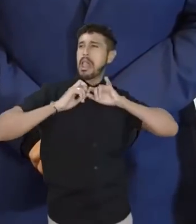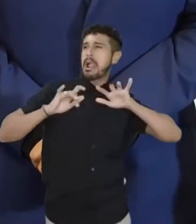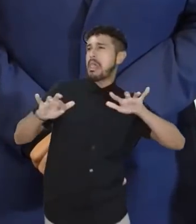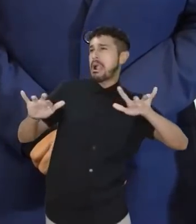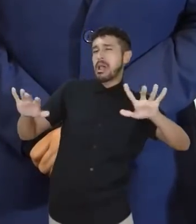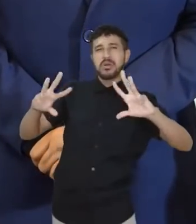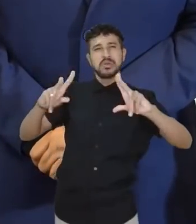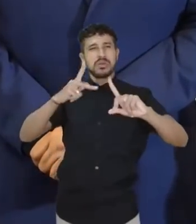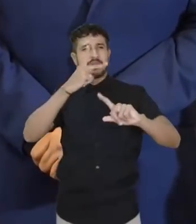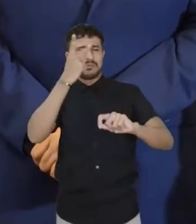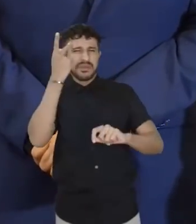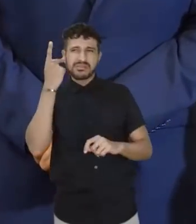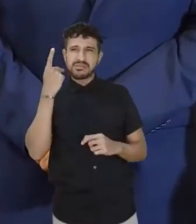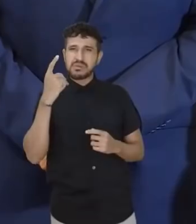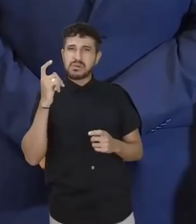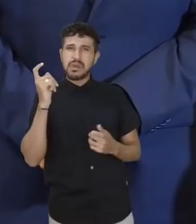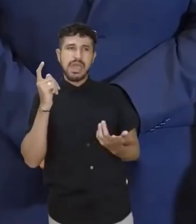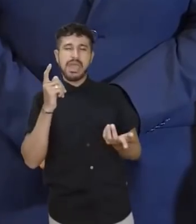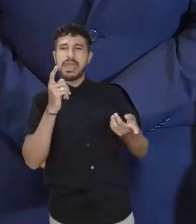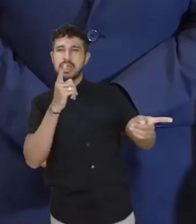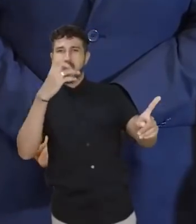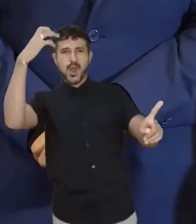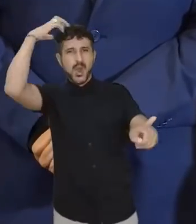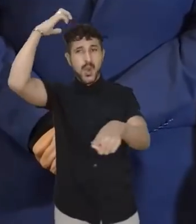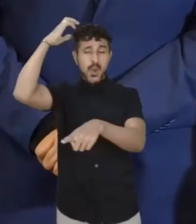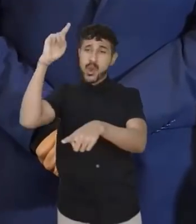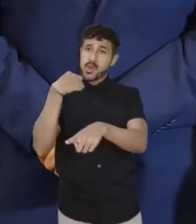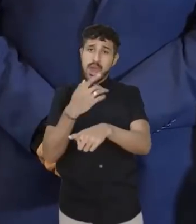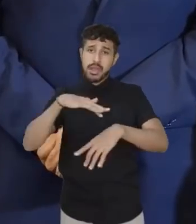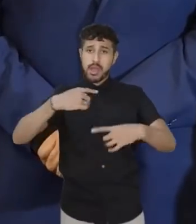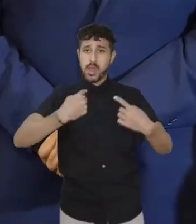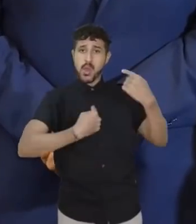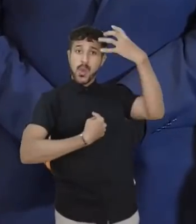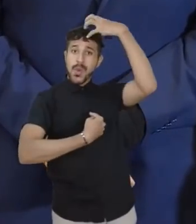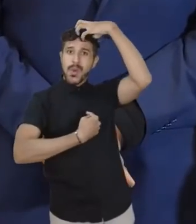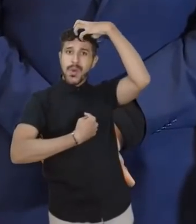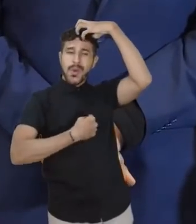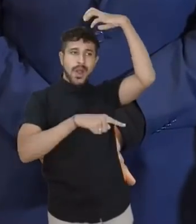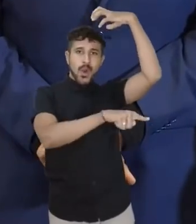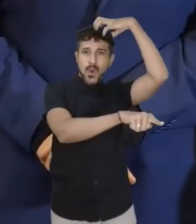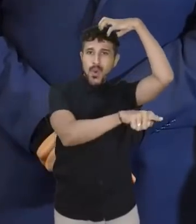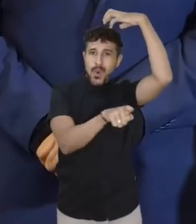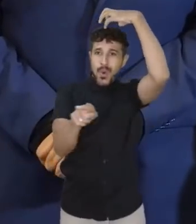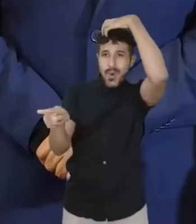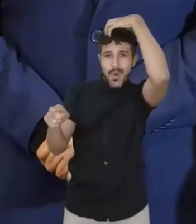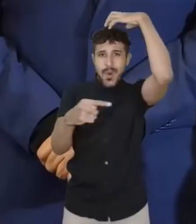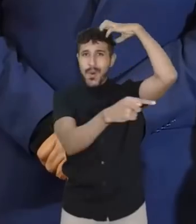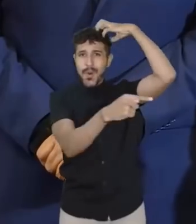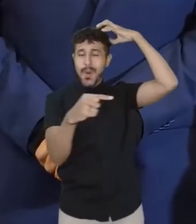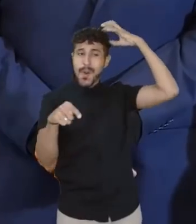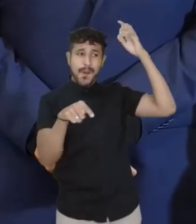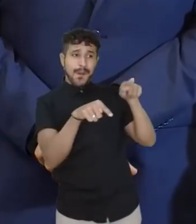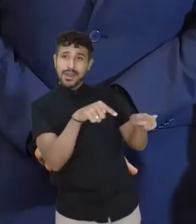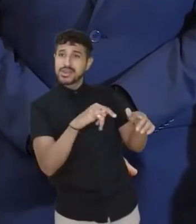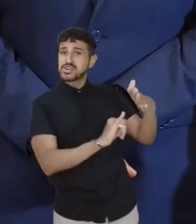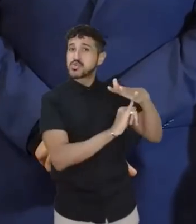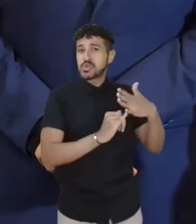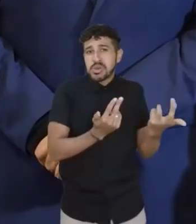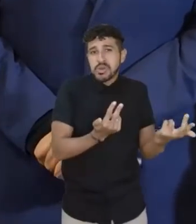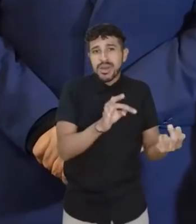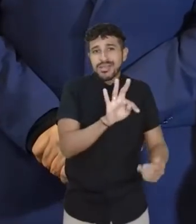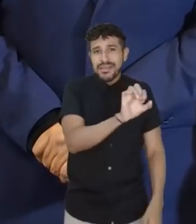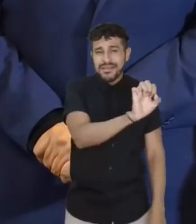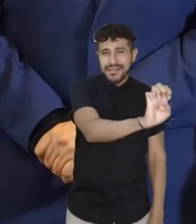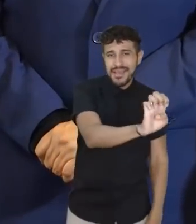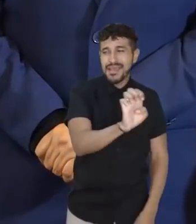vítima. Porque tem um momento em que nós somos vítimas, depois as vítimas também passam a ser as instituições, como está sendo o TSE, como está sendo